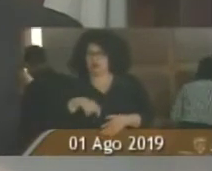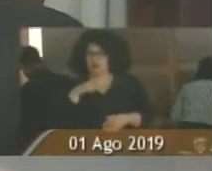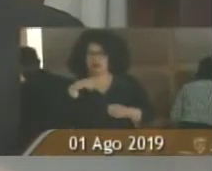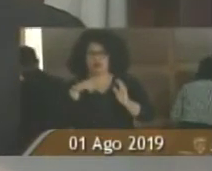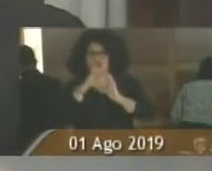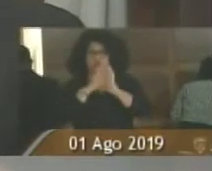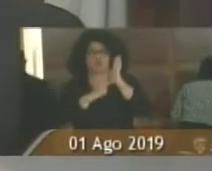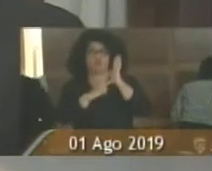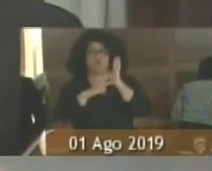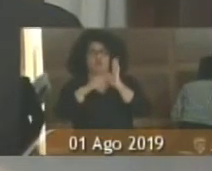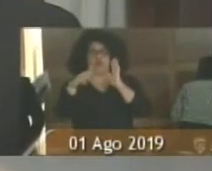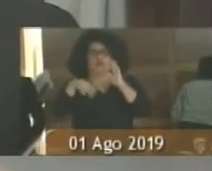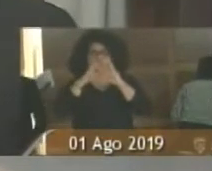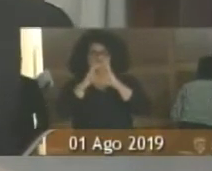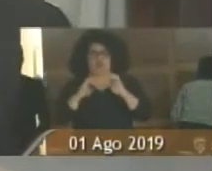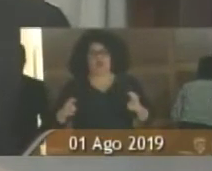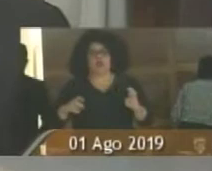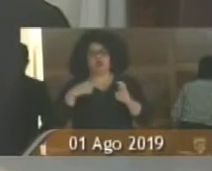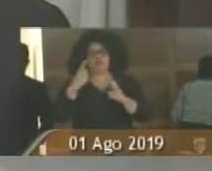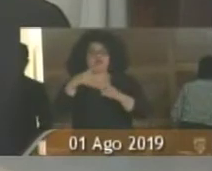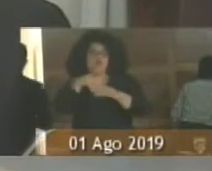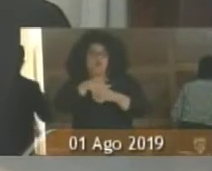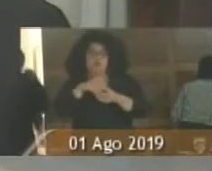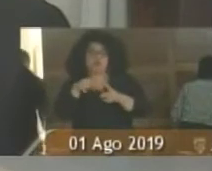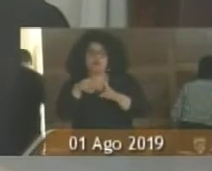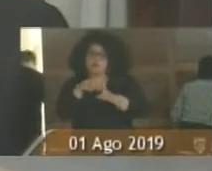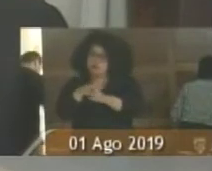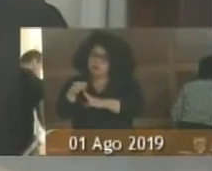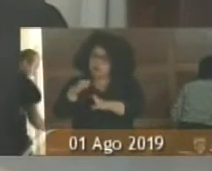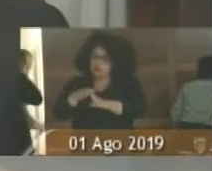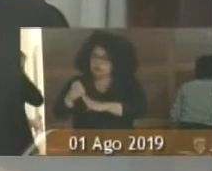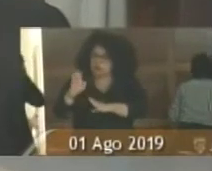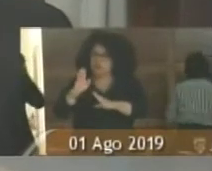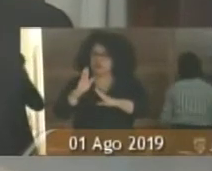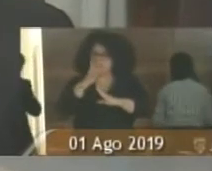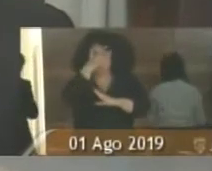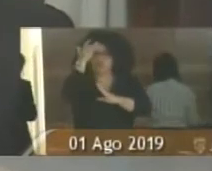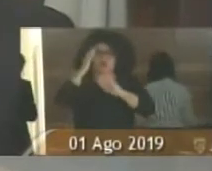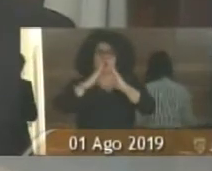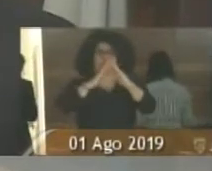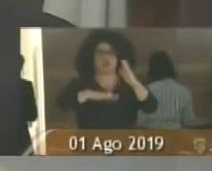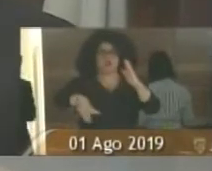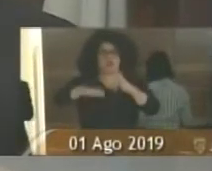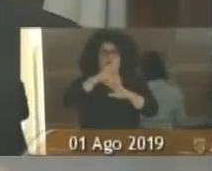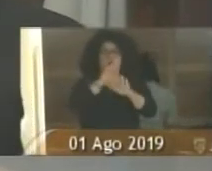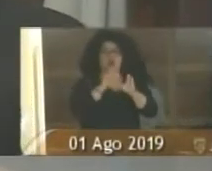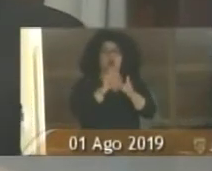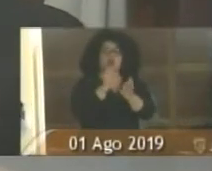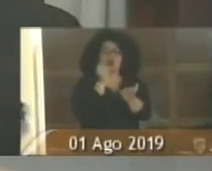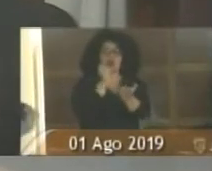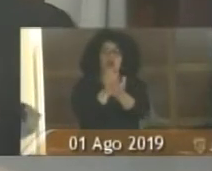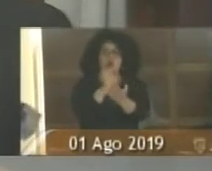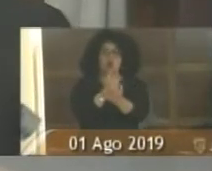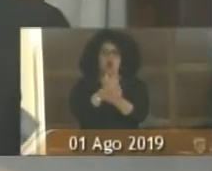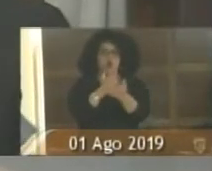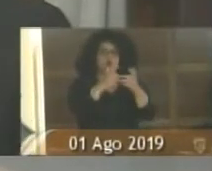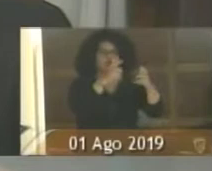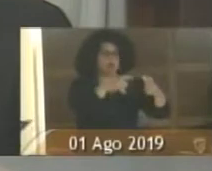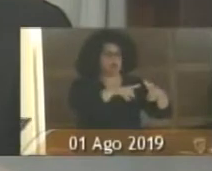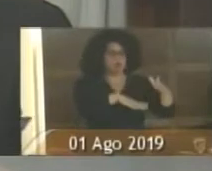pública, que é para dar orientação aos moradores, orientar os moradores que estão comprando em área de